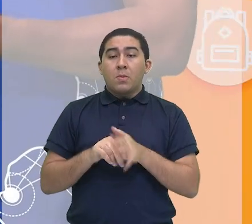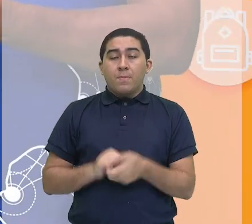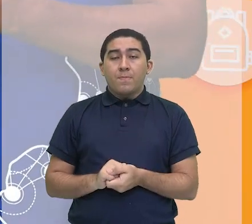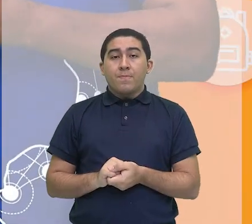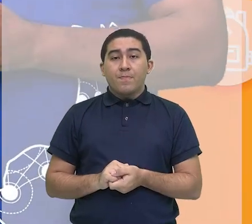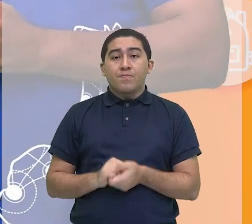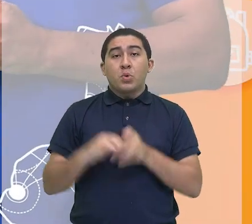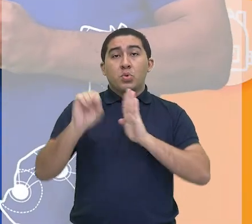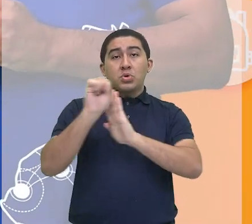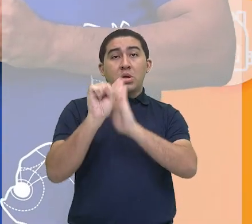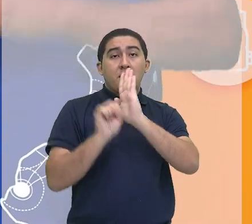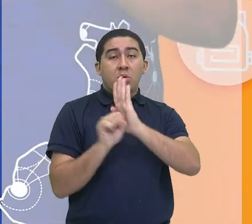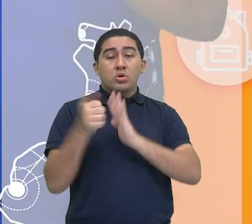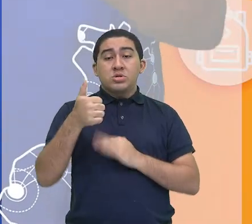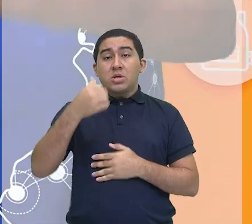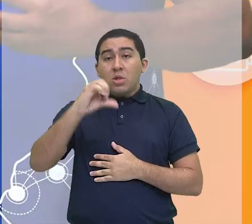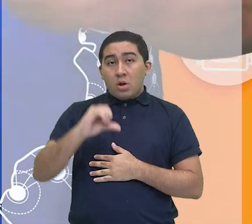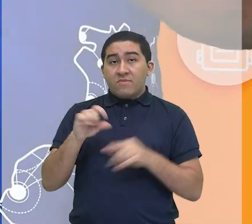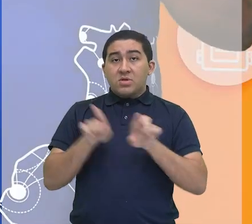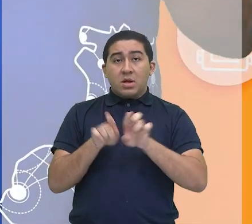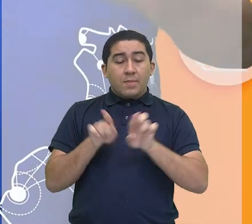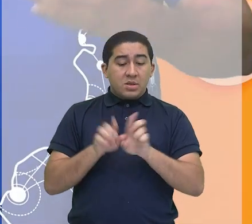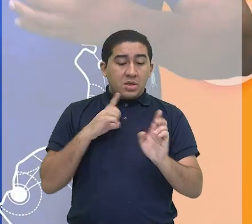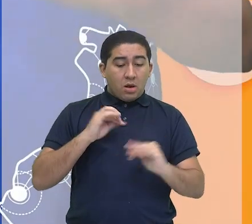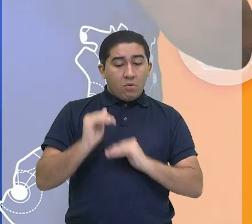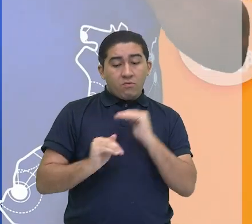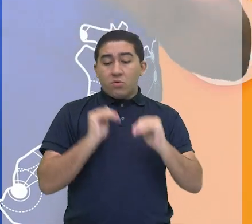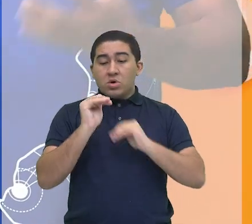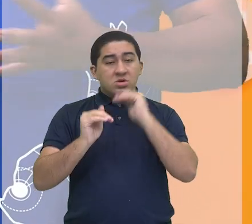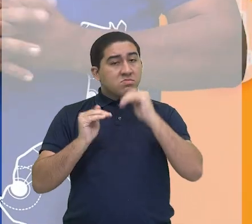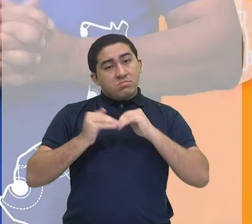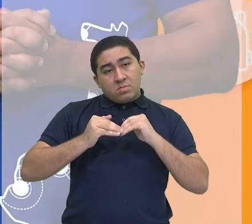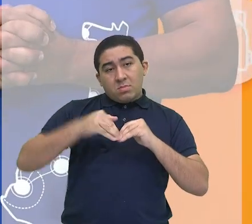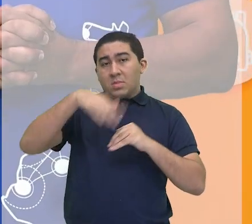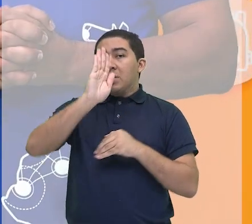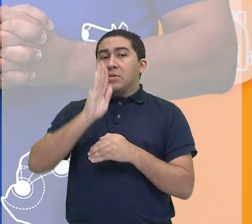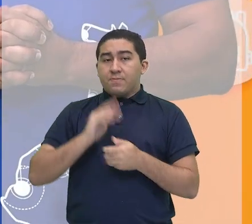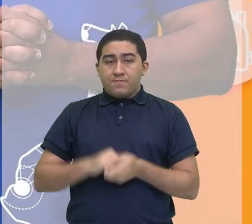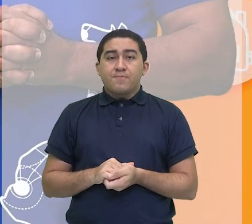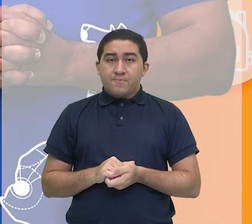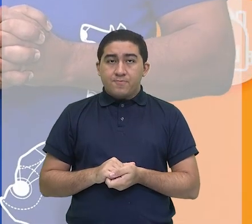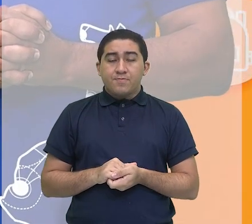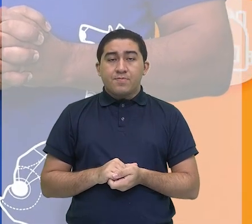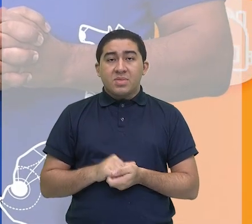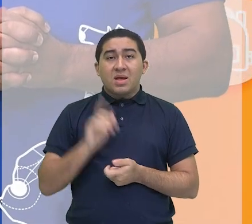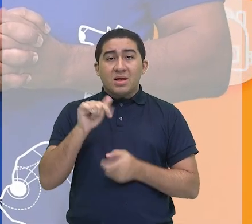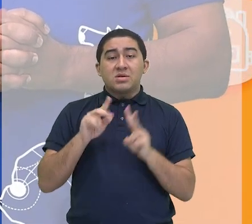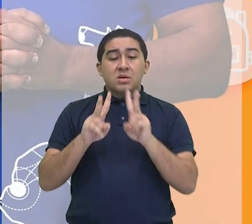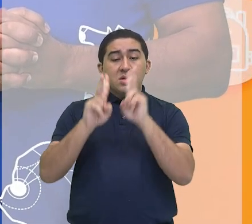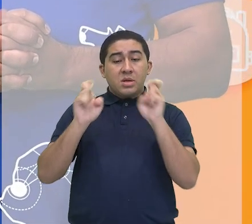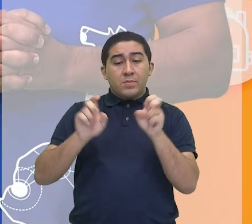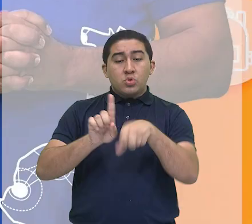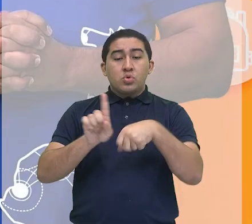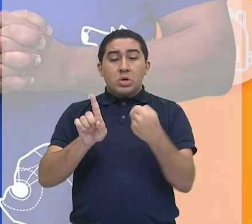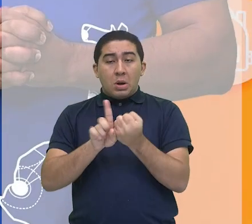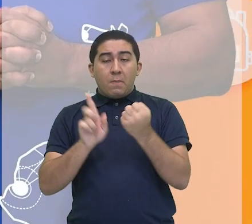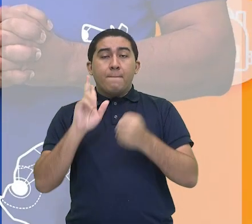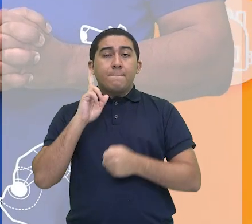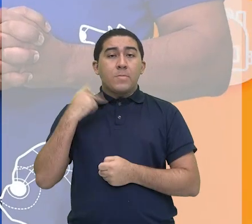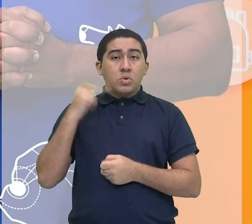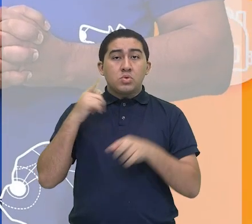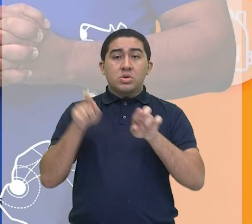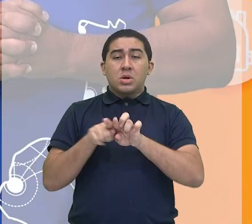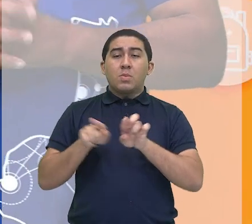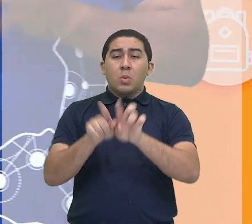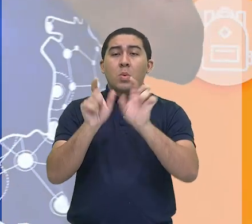século XIX, então, né, que vai evoluindo mais ainda, né, essa questão das causas sociais e políticas. O